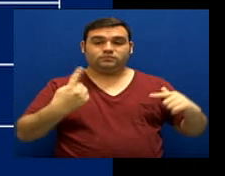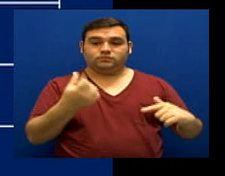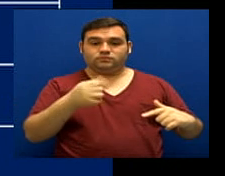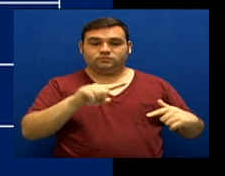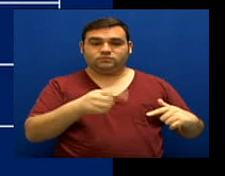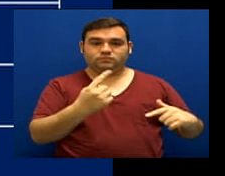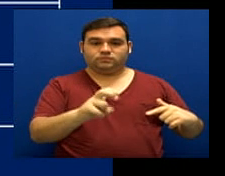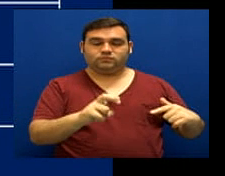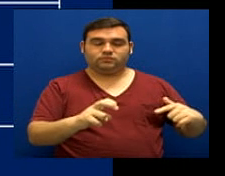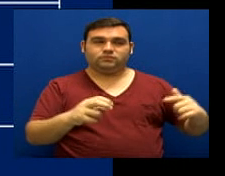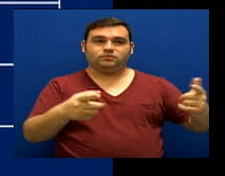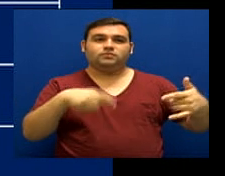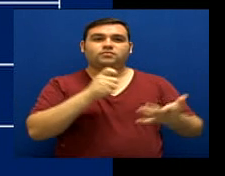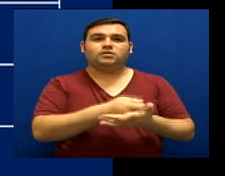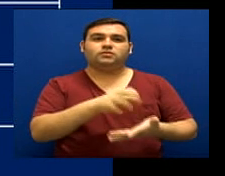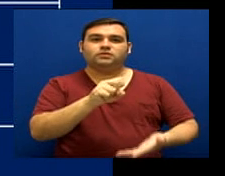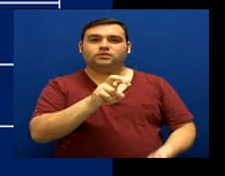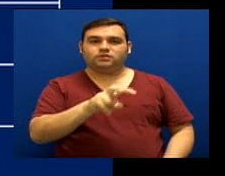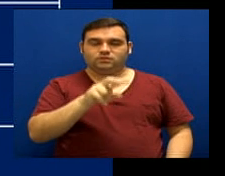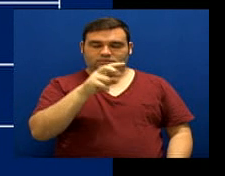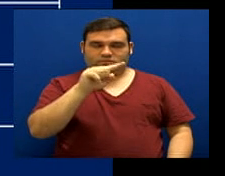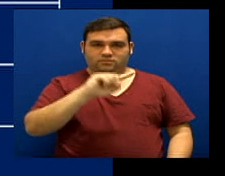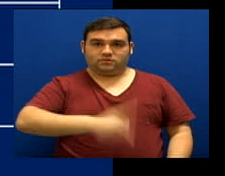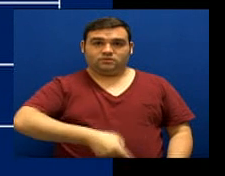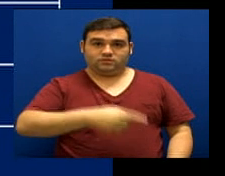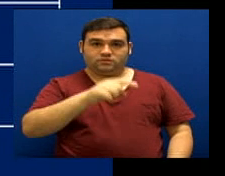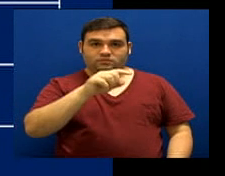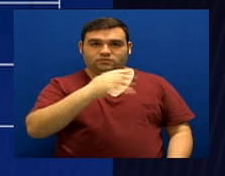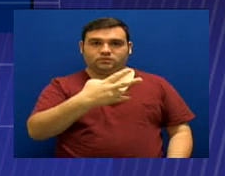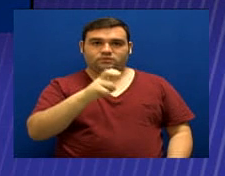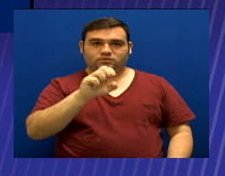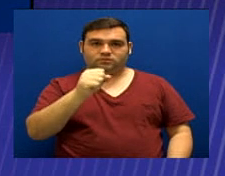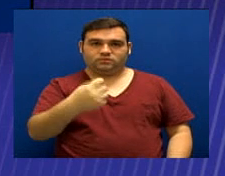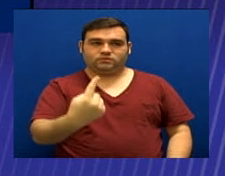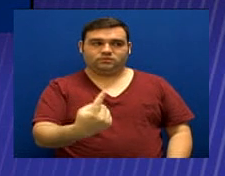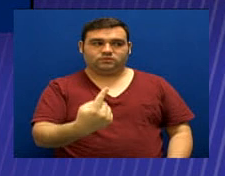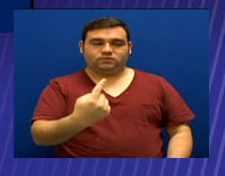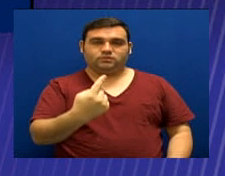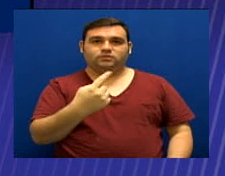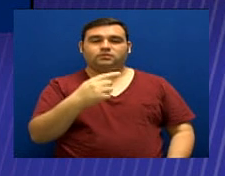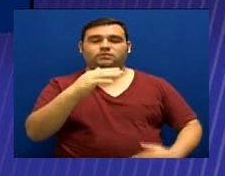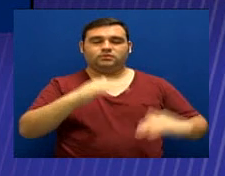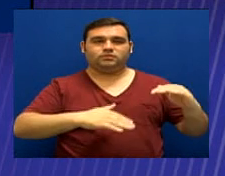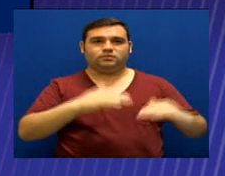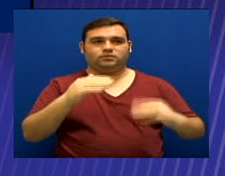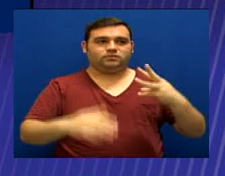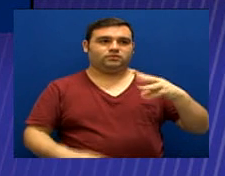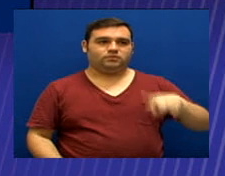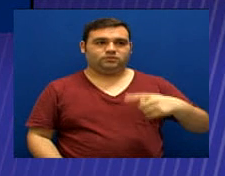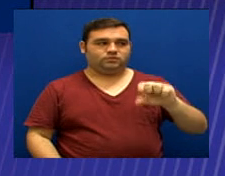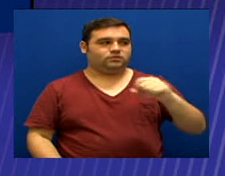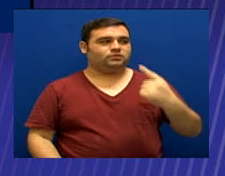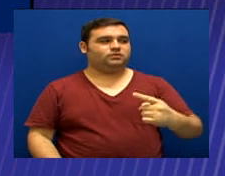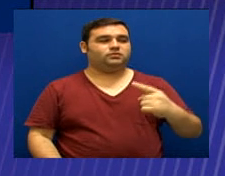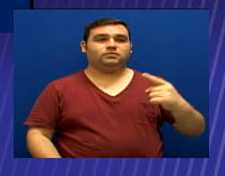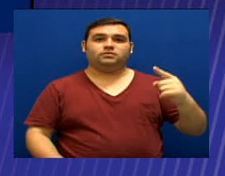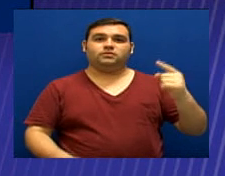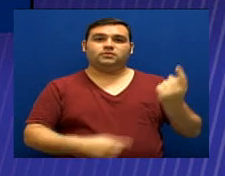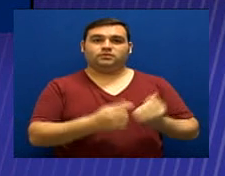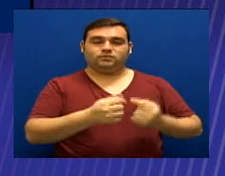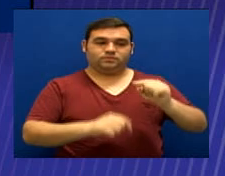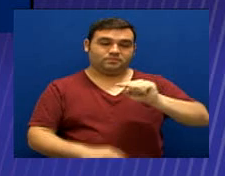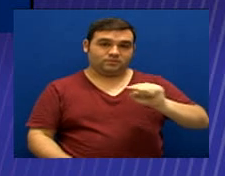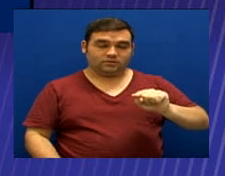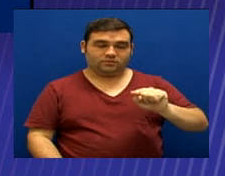15 85 milhões quatrocentos e oitenta e um mil variação nominal de 3,81 elevação real de